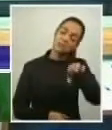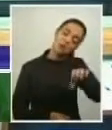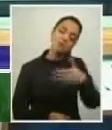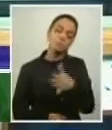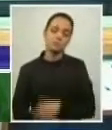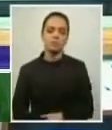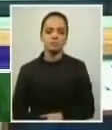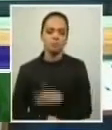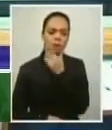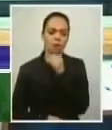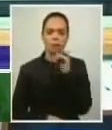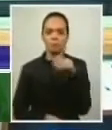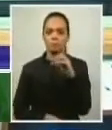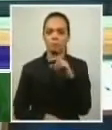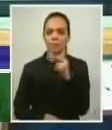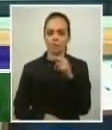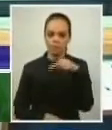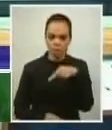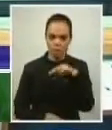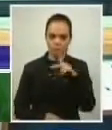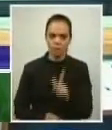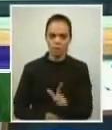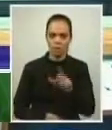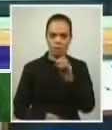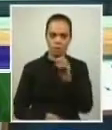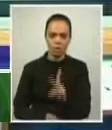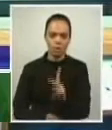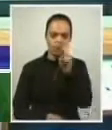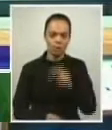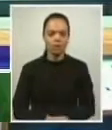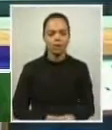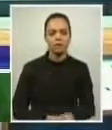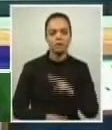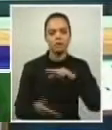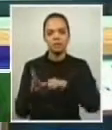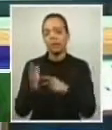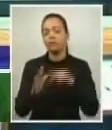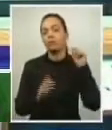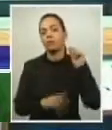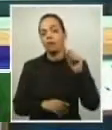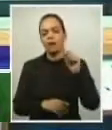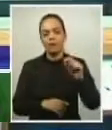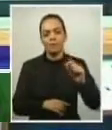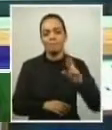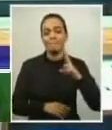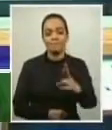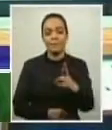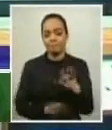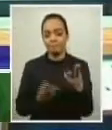hoje okay era no plano teórico a expressão Mais